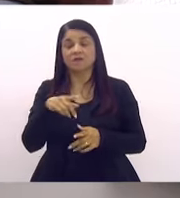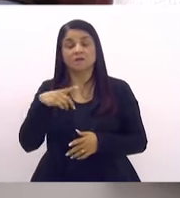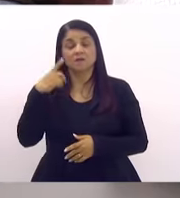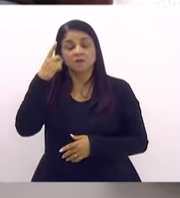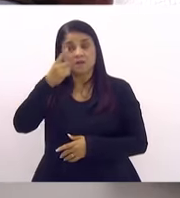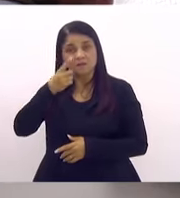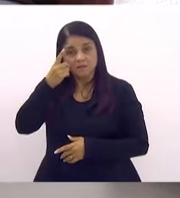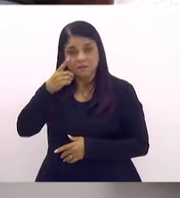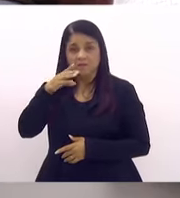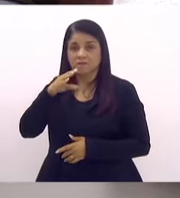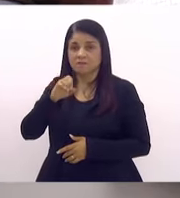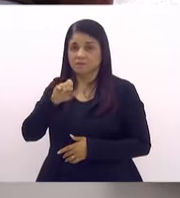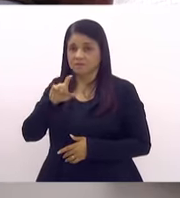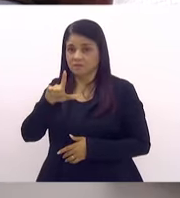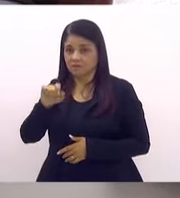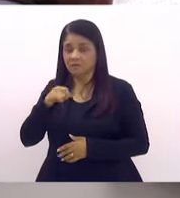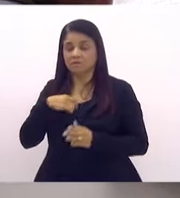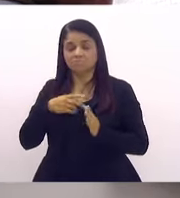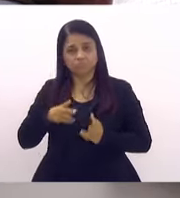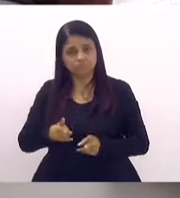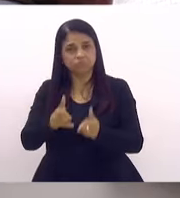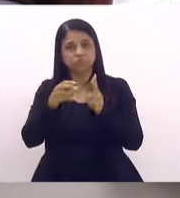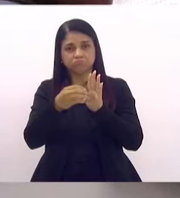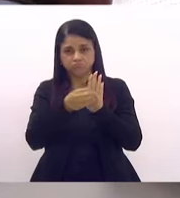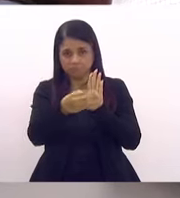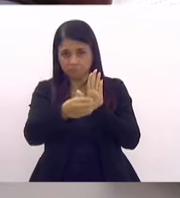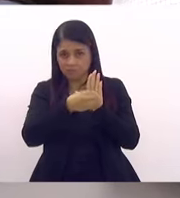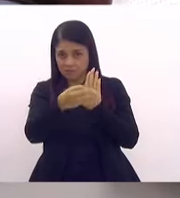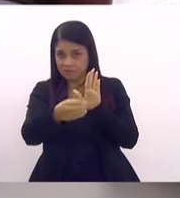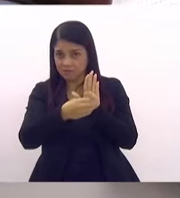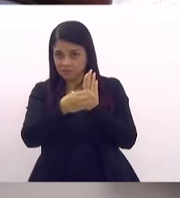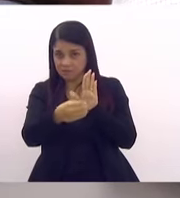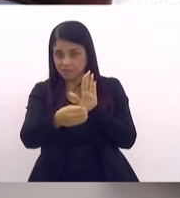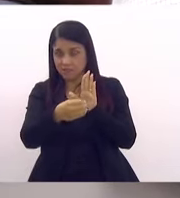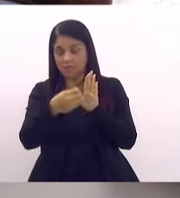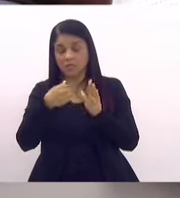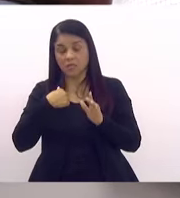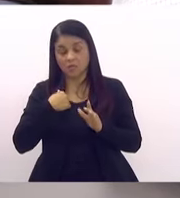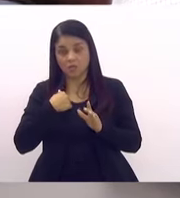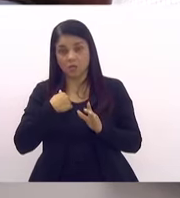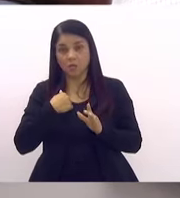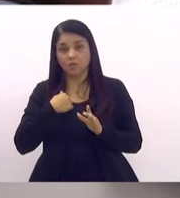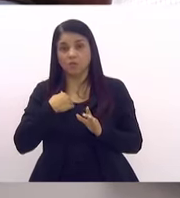o seu parecer, né, que, no meu modo de ver, desfigura